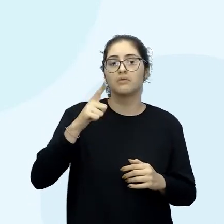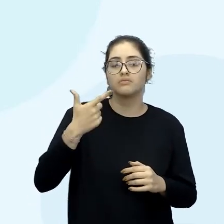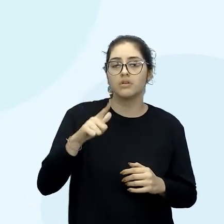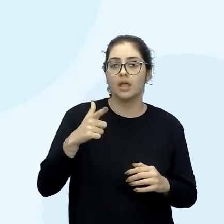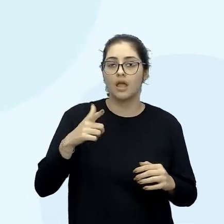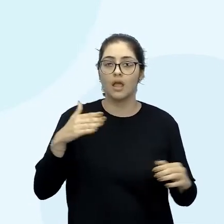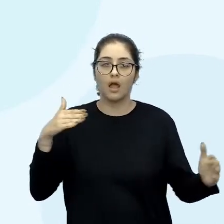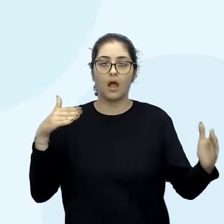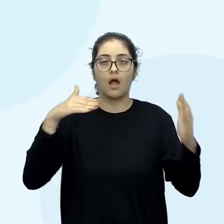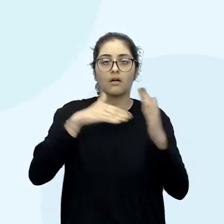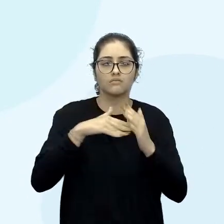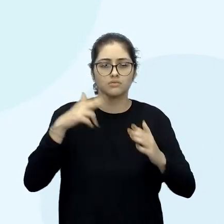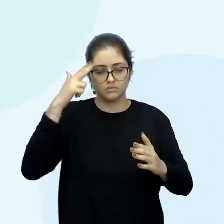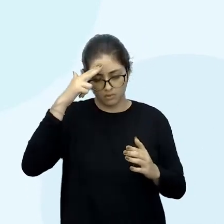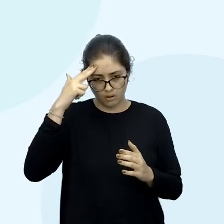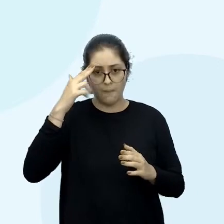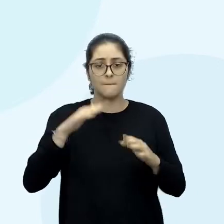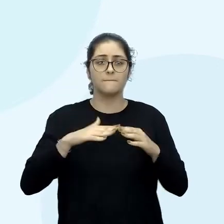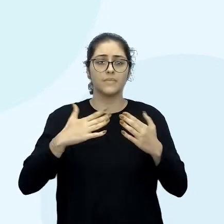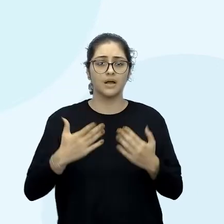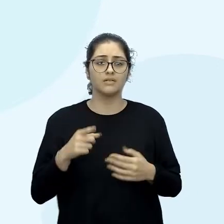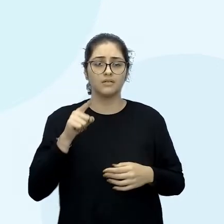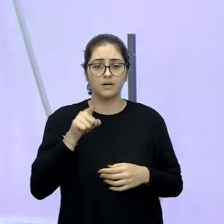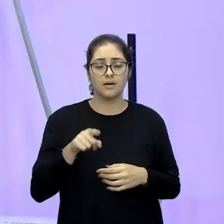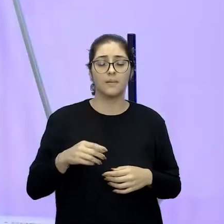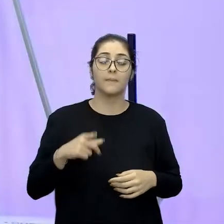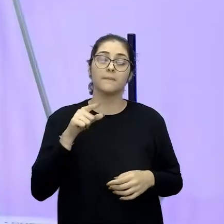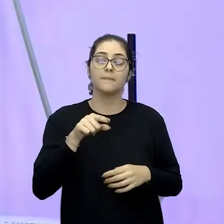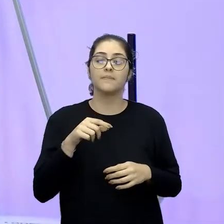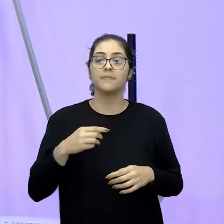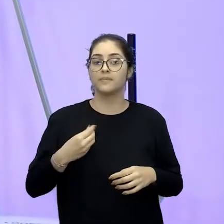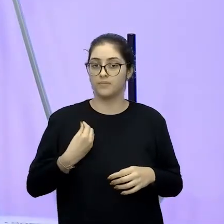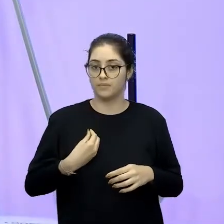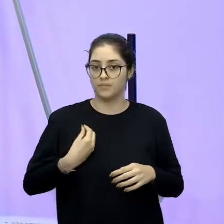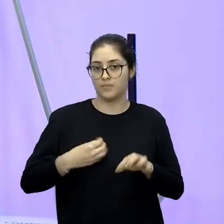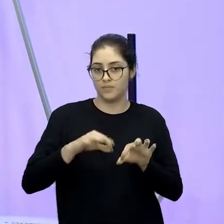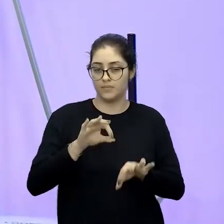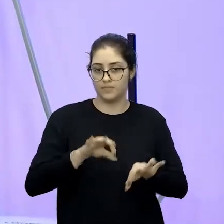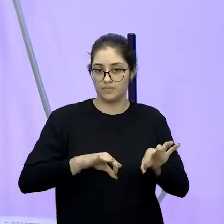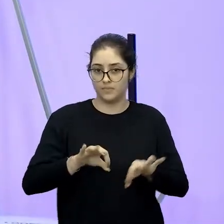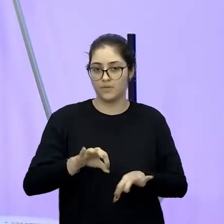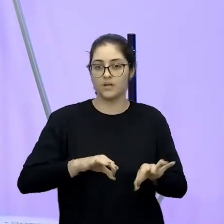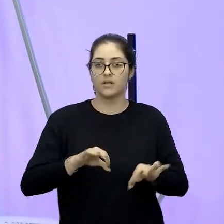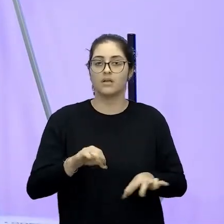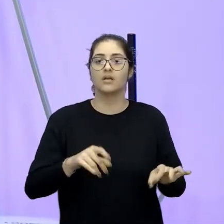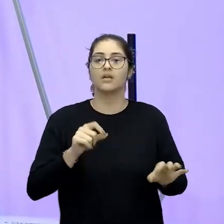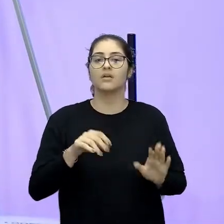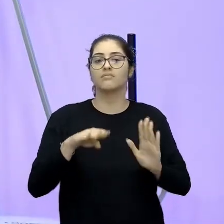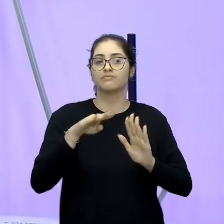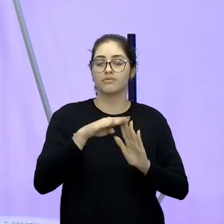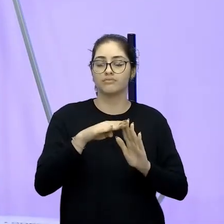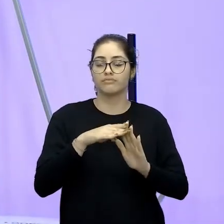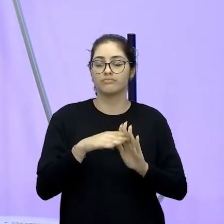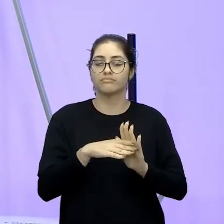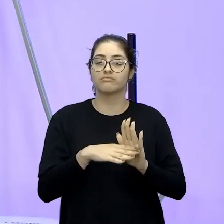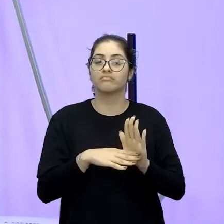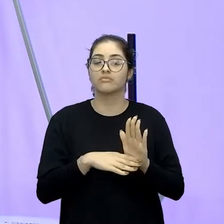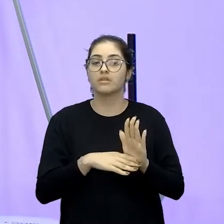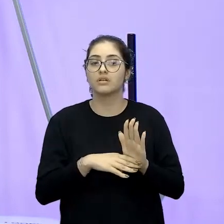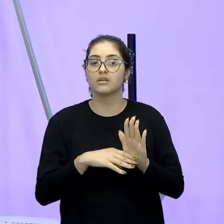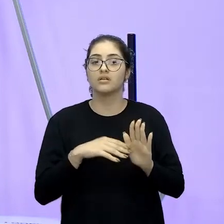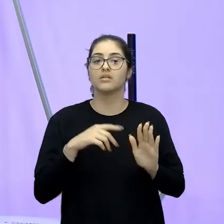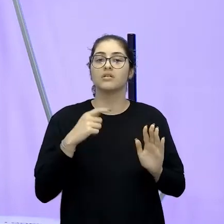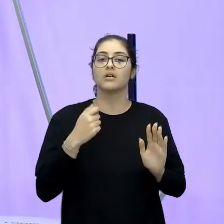limites. Agora, o nosso projeto de vida, ele é o quê? Ele está pautado naqueles desejos, naquelas necessidades que nós temos